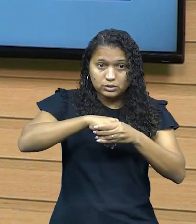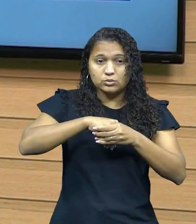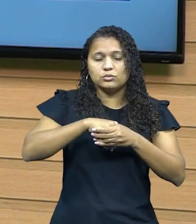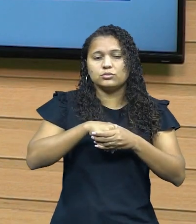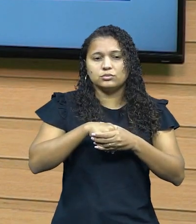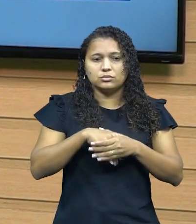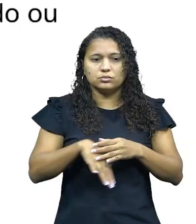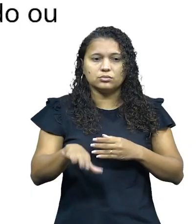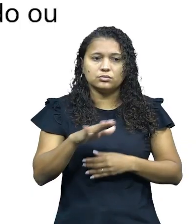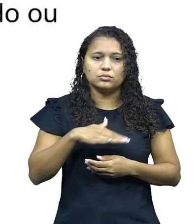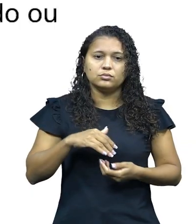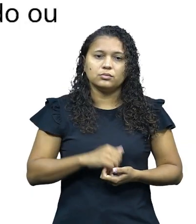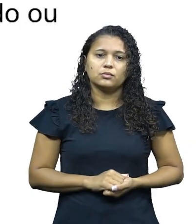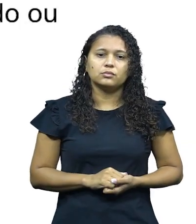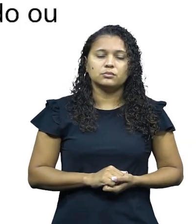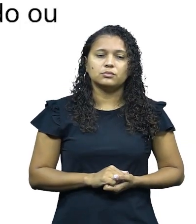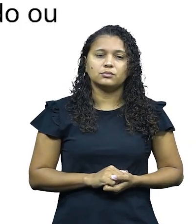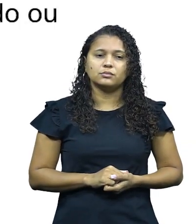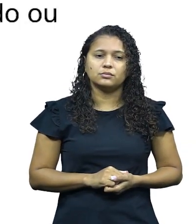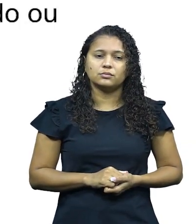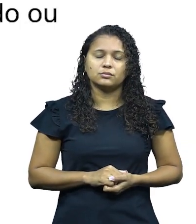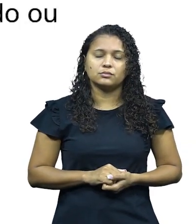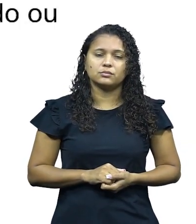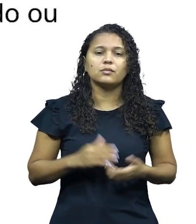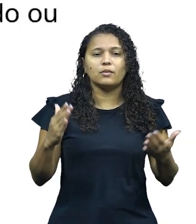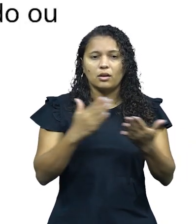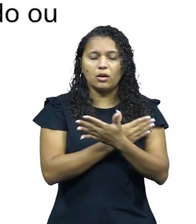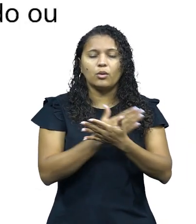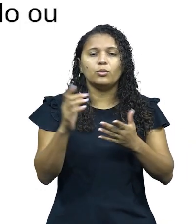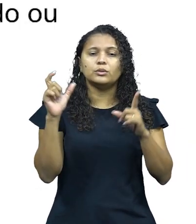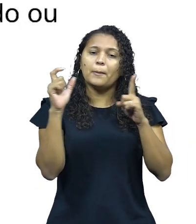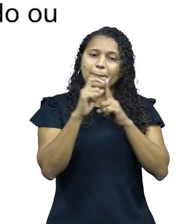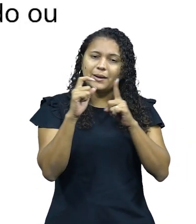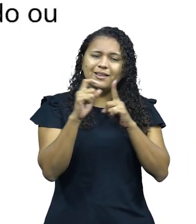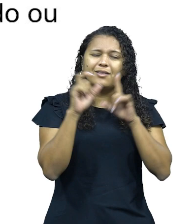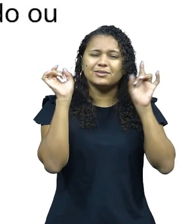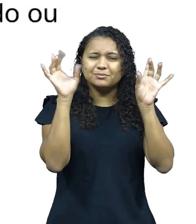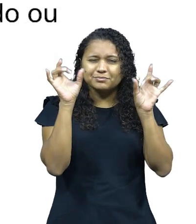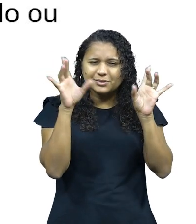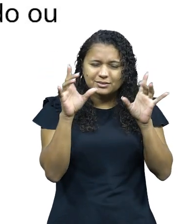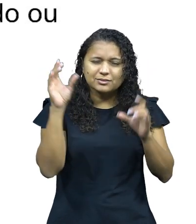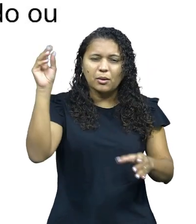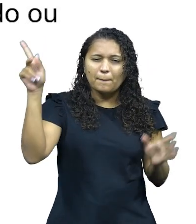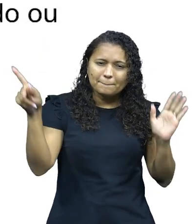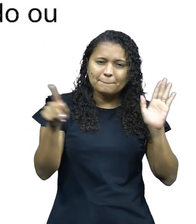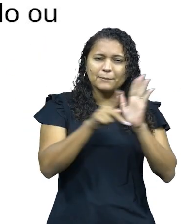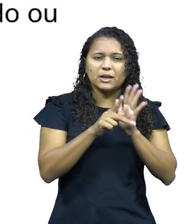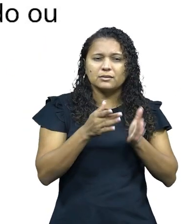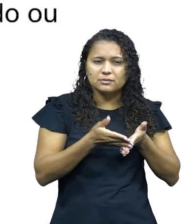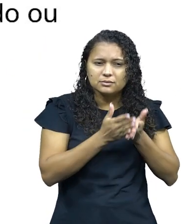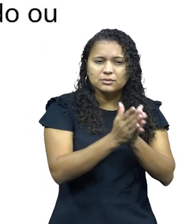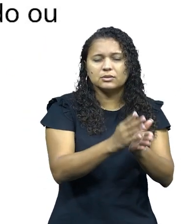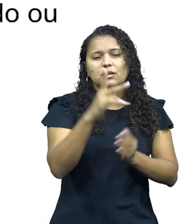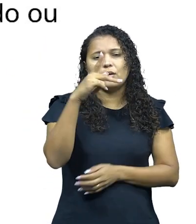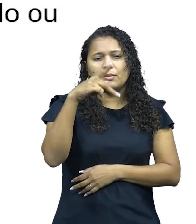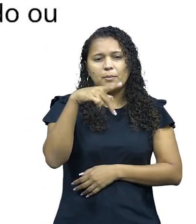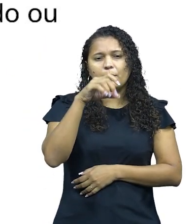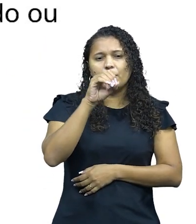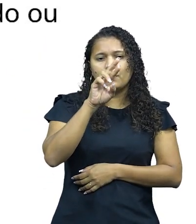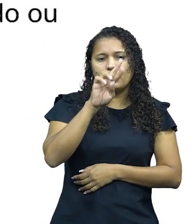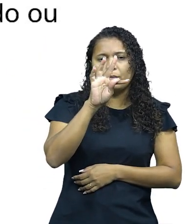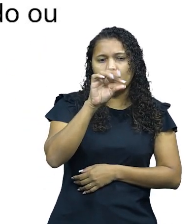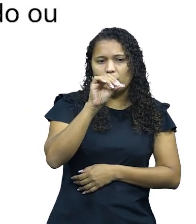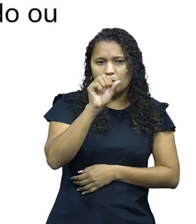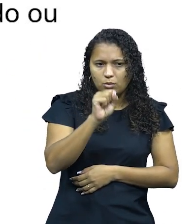da embarcação. Agora a gente vai falar um pouquinho já de termos mais específicos da náutica, né, dos portos, da